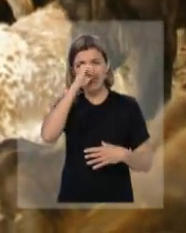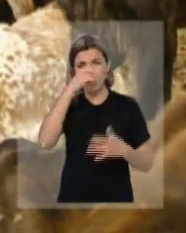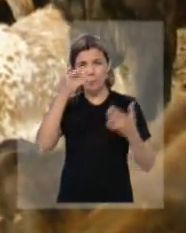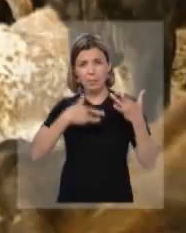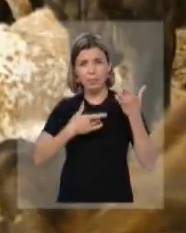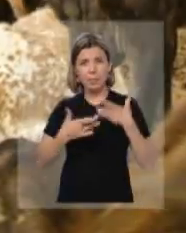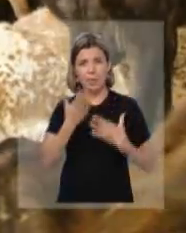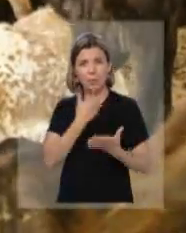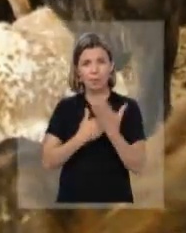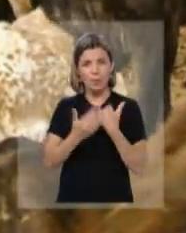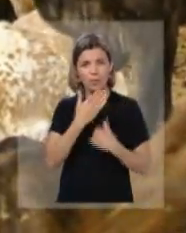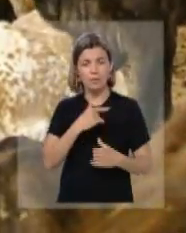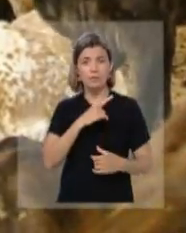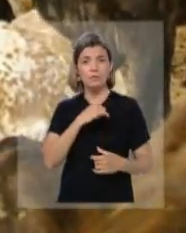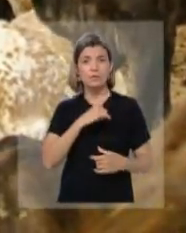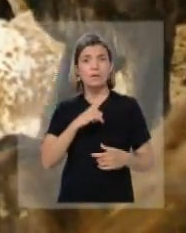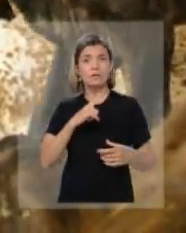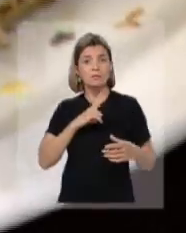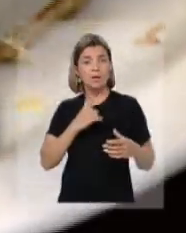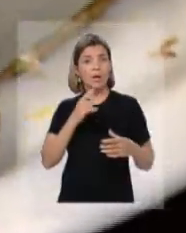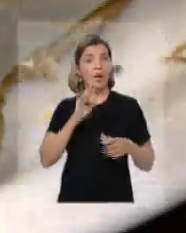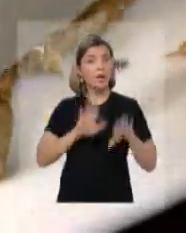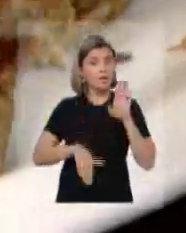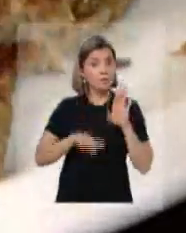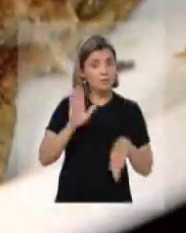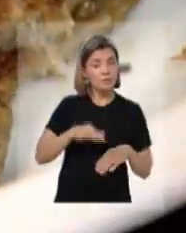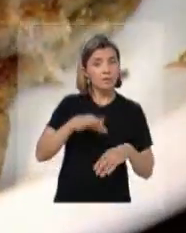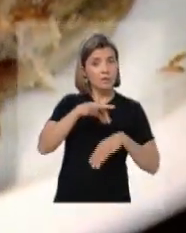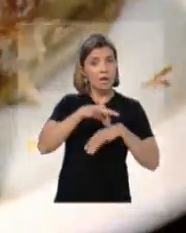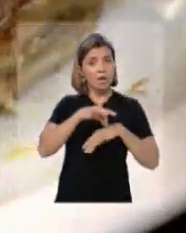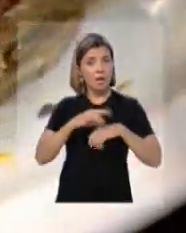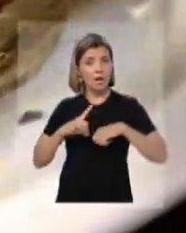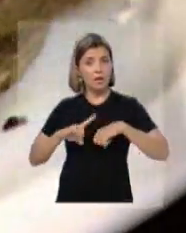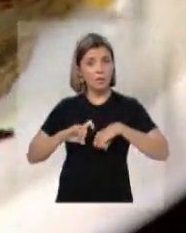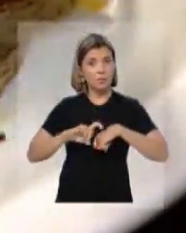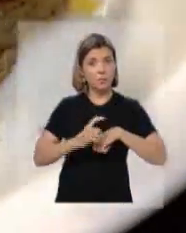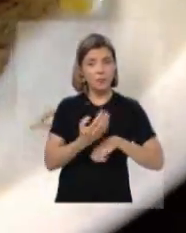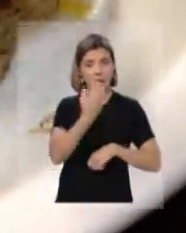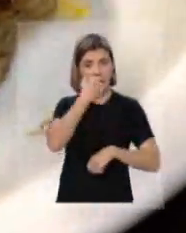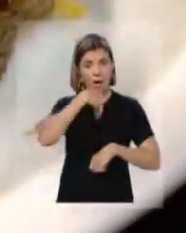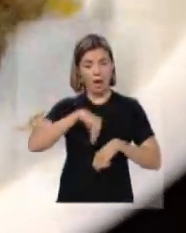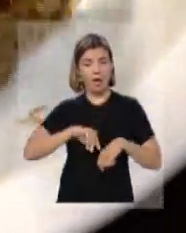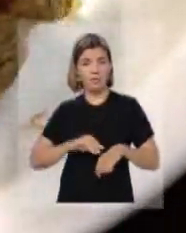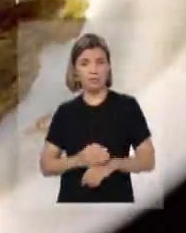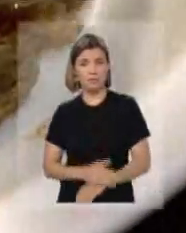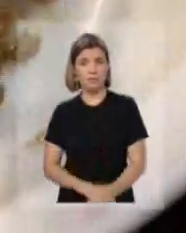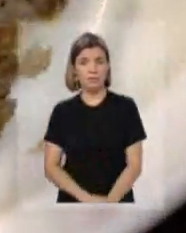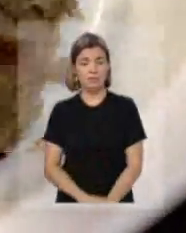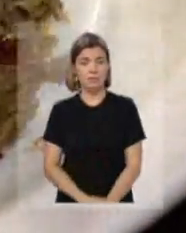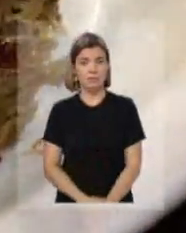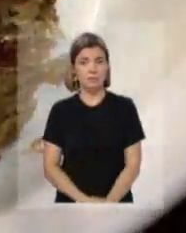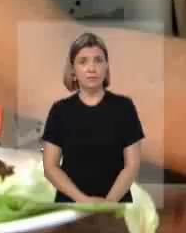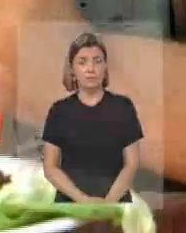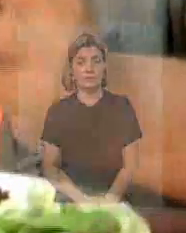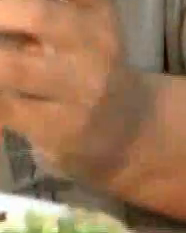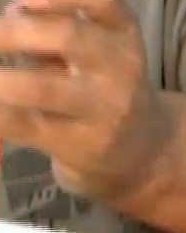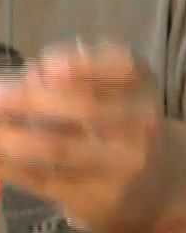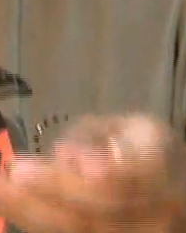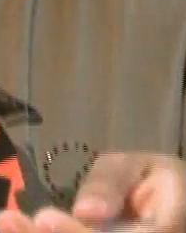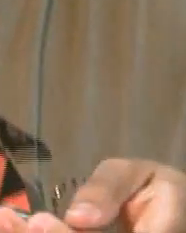a contaminação de porcos e bovinos. Essa carne, quando ingerida, pode transmitir a ateníase.